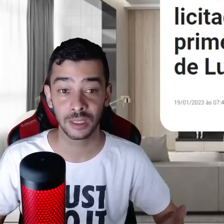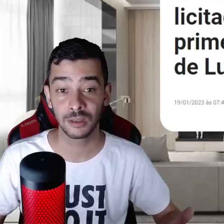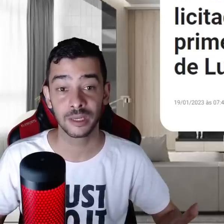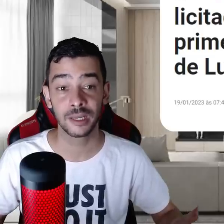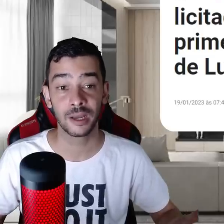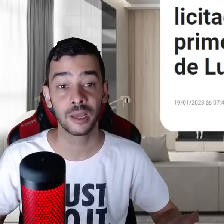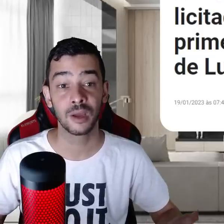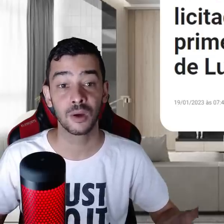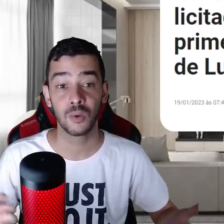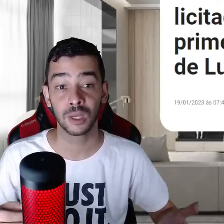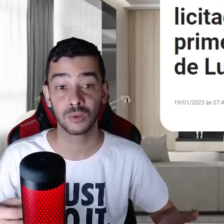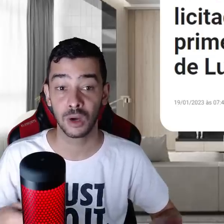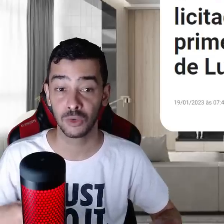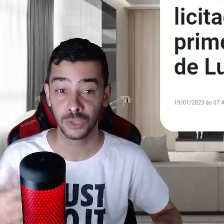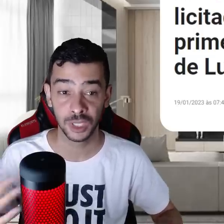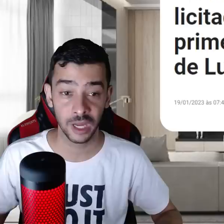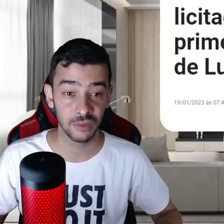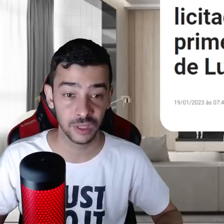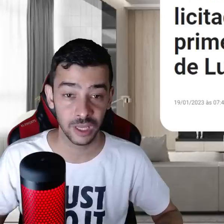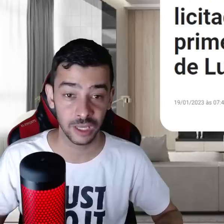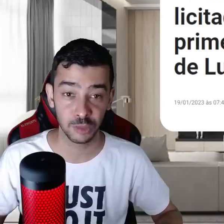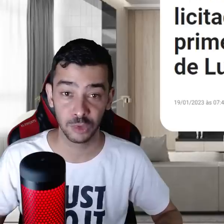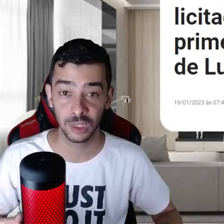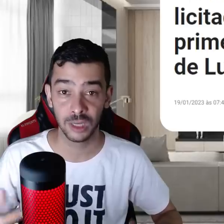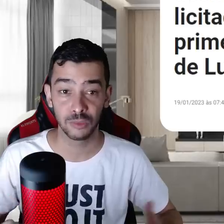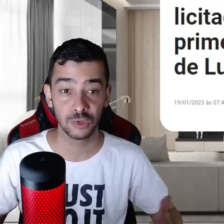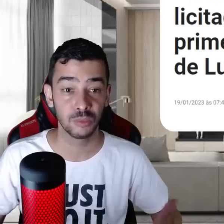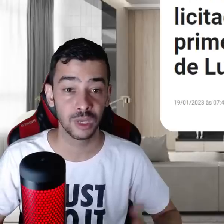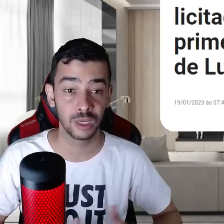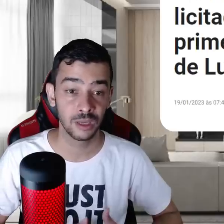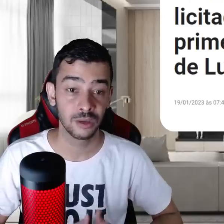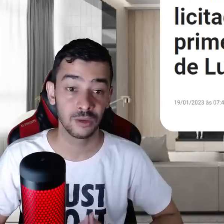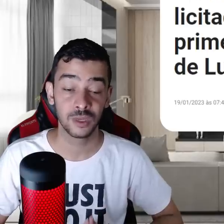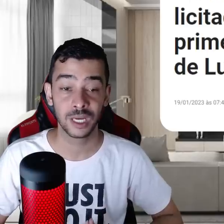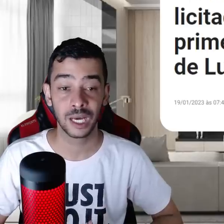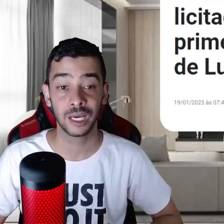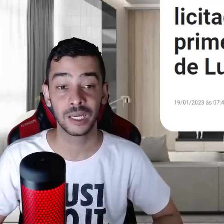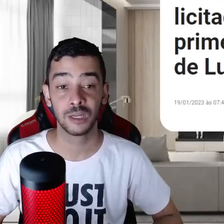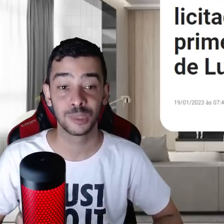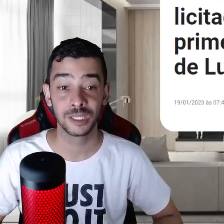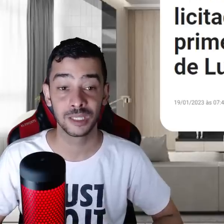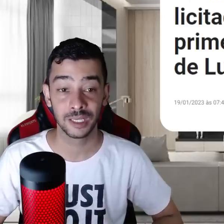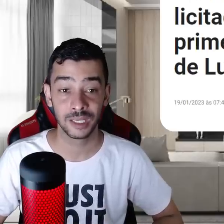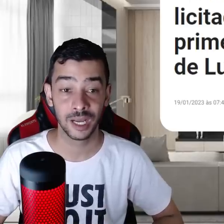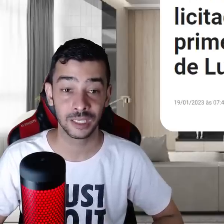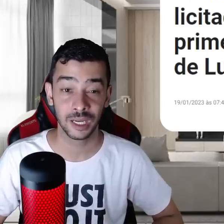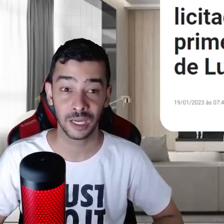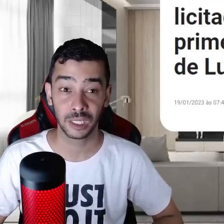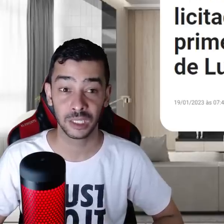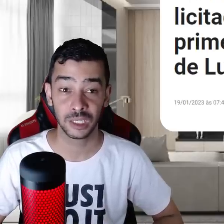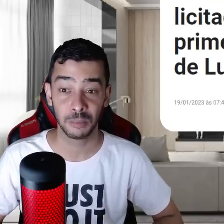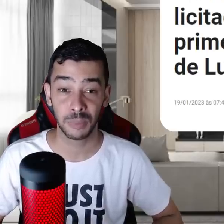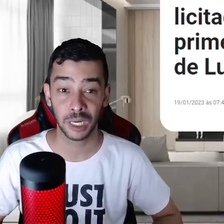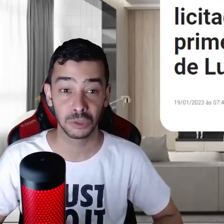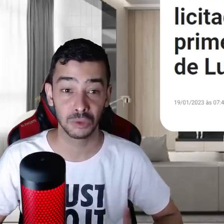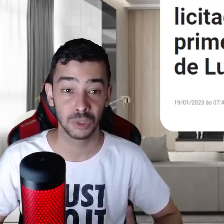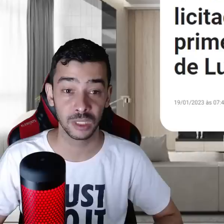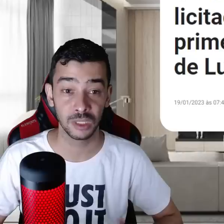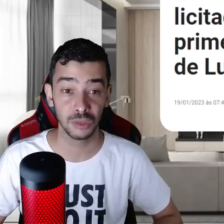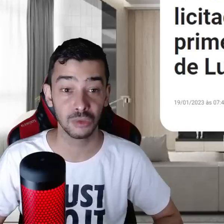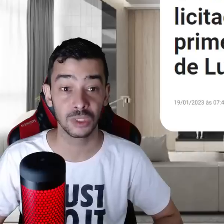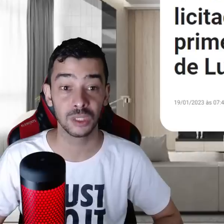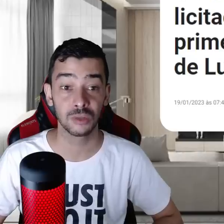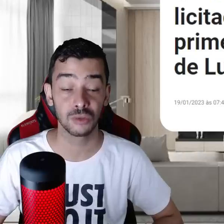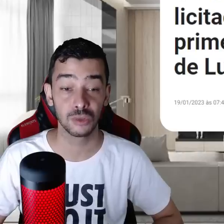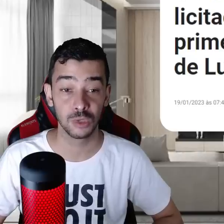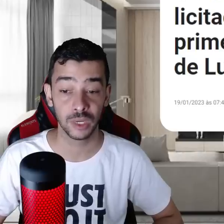Armadas, sendo que ele é o atual chefe delas, poderia muito bem ficar lá e não precisar de gastar, que já passou aí